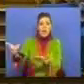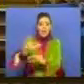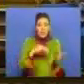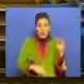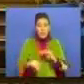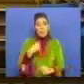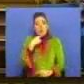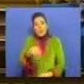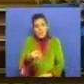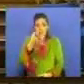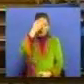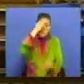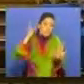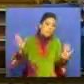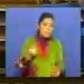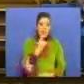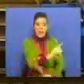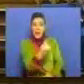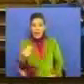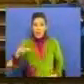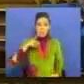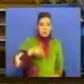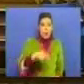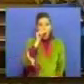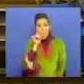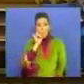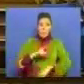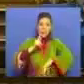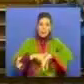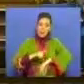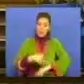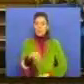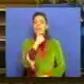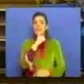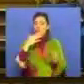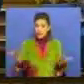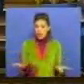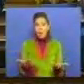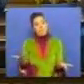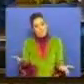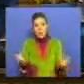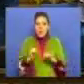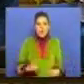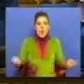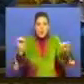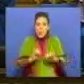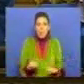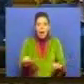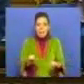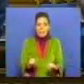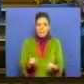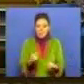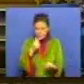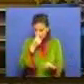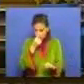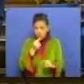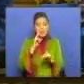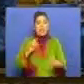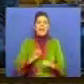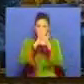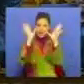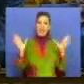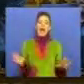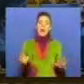dirá o que pensa e cada português e portuguesa, a seu tempo, decidirá. E, portanto, não há mandato. É claro